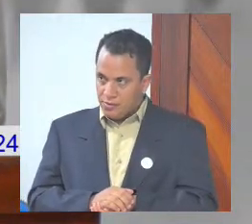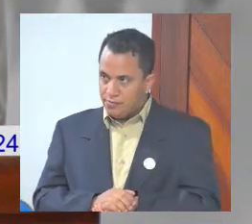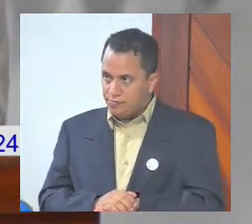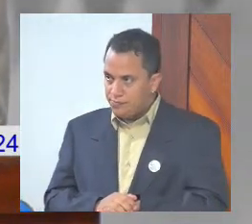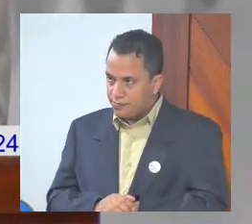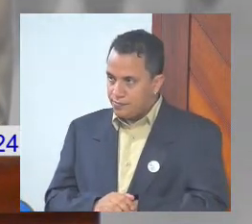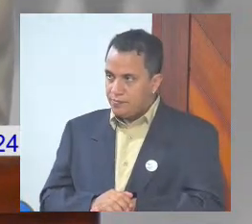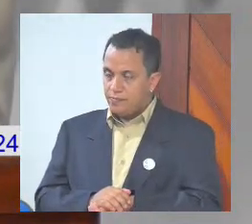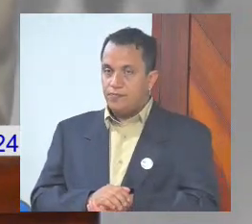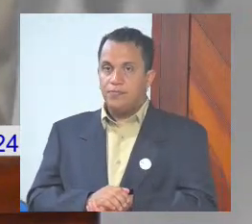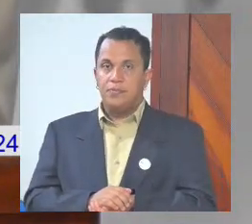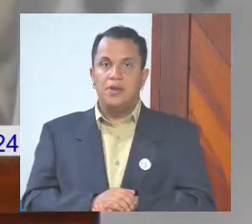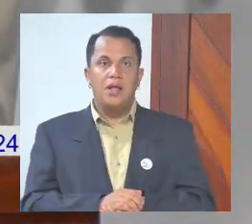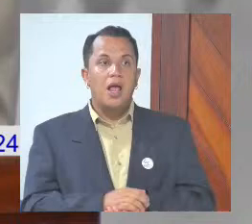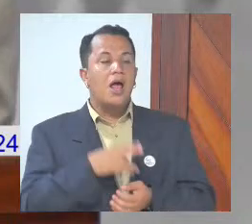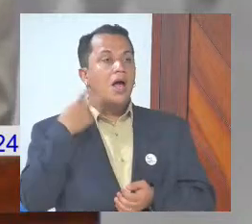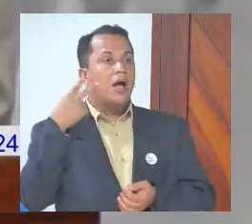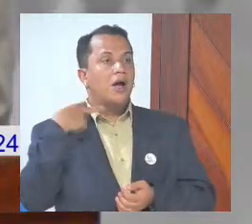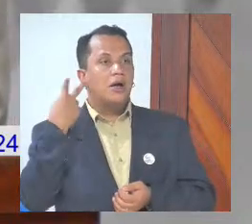a promotora teve aqui